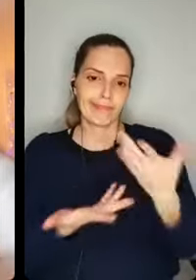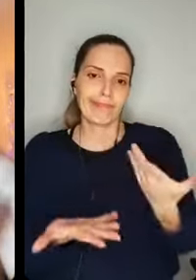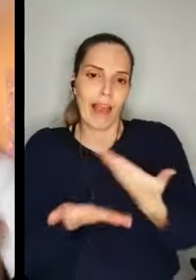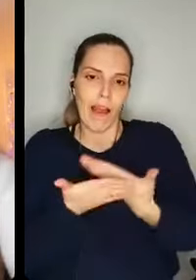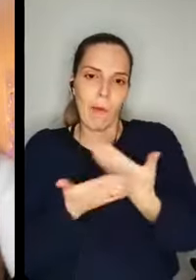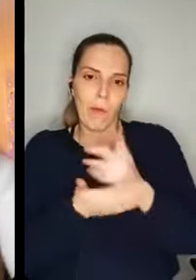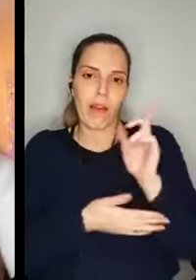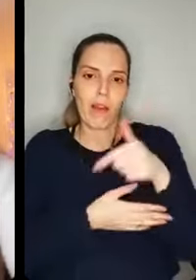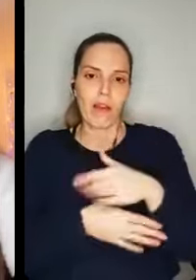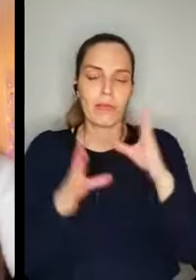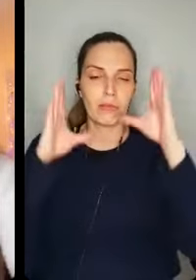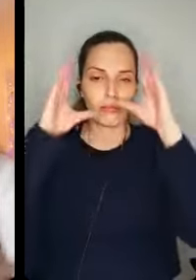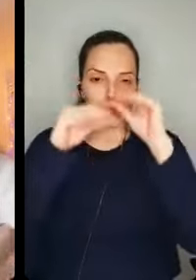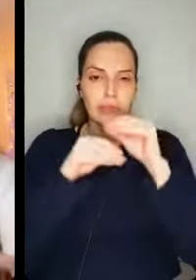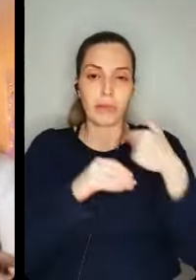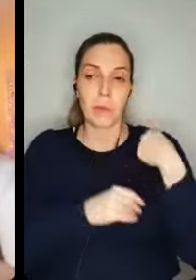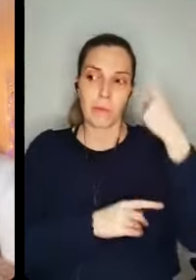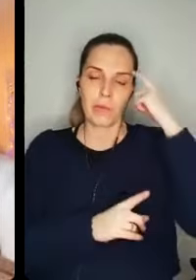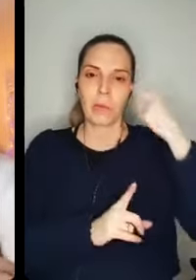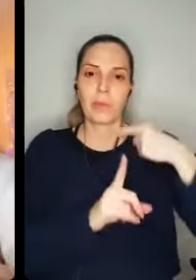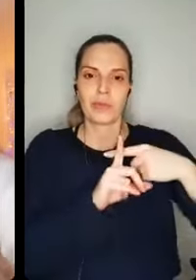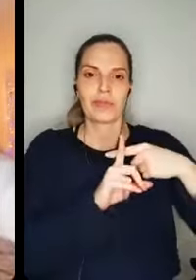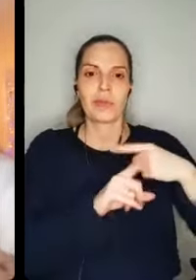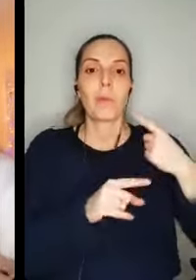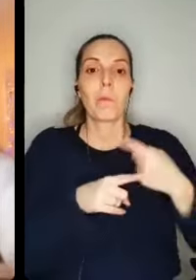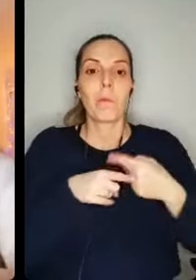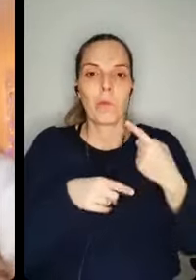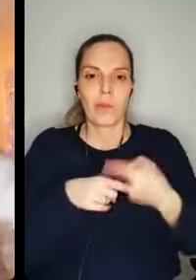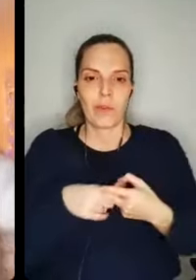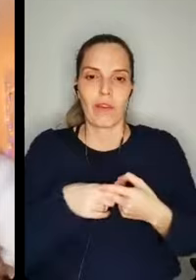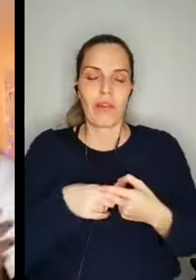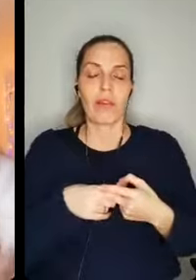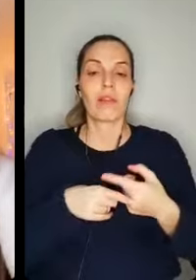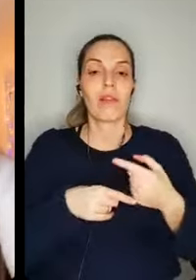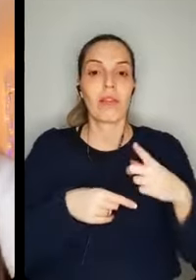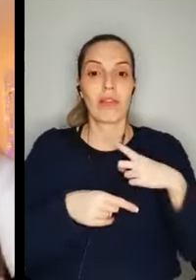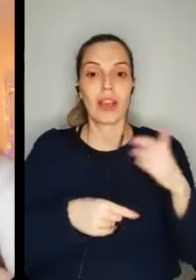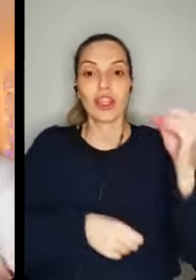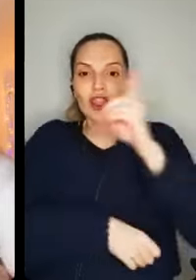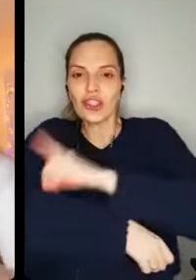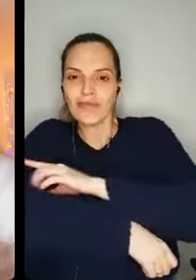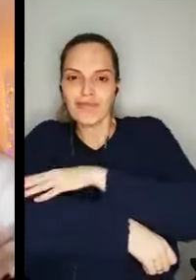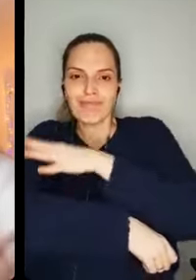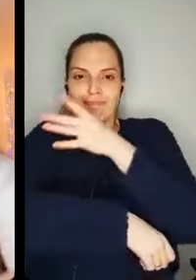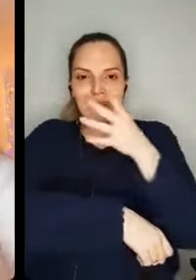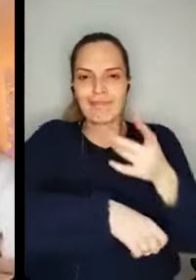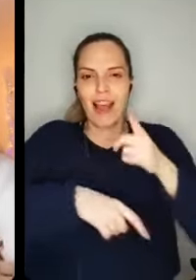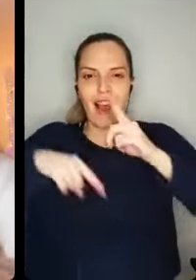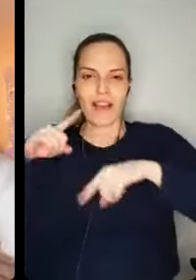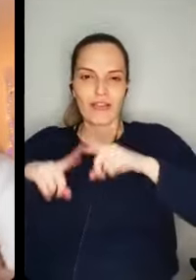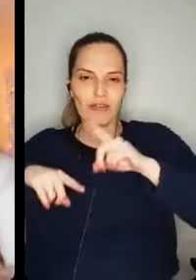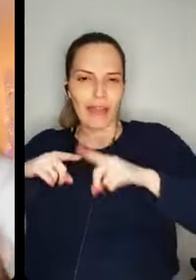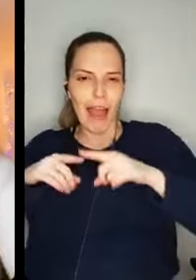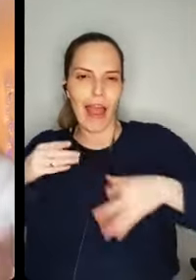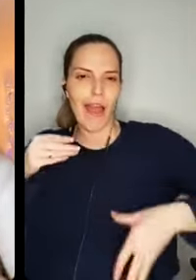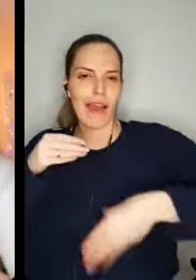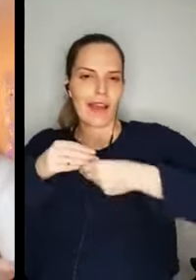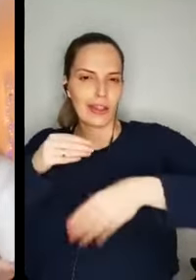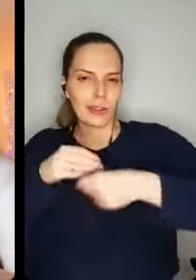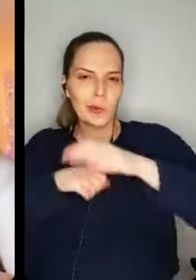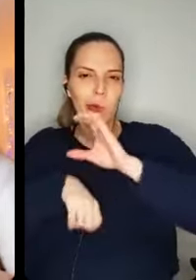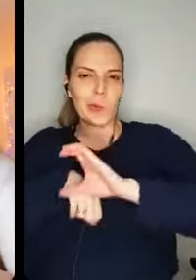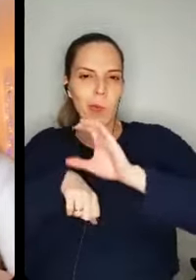noite. Eu considero esse um aspecto positivo, porque daí eu acho que acaba tendo o dia para fazer atividades extracurriculares,